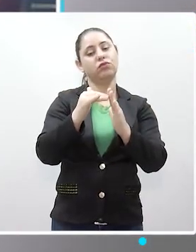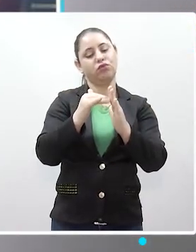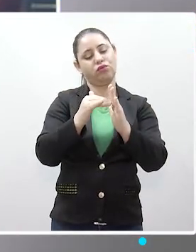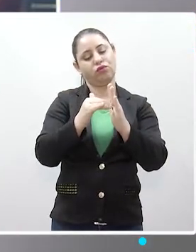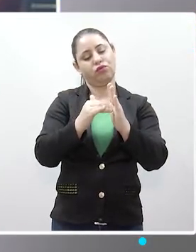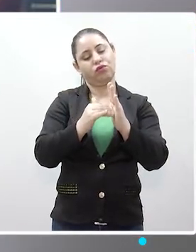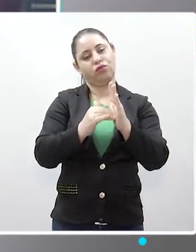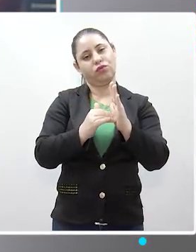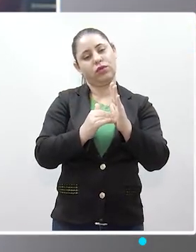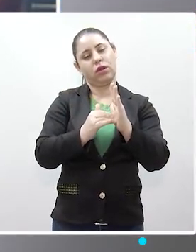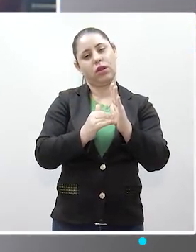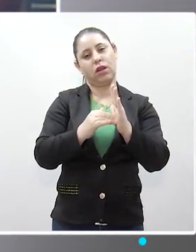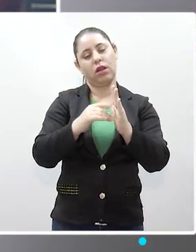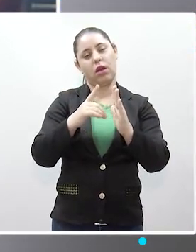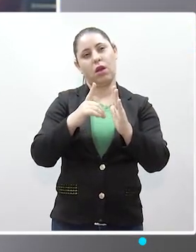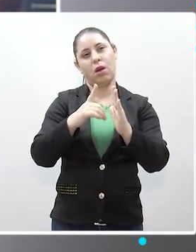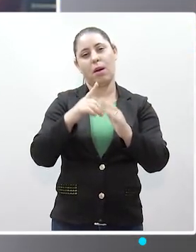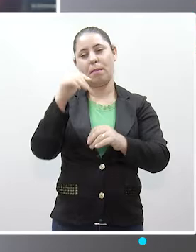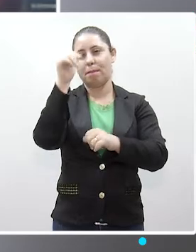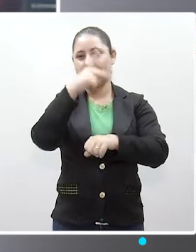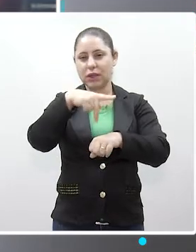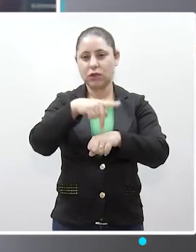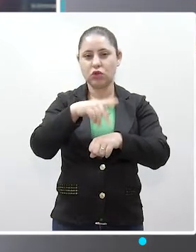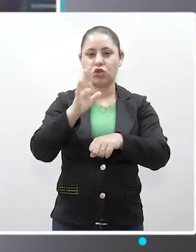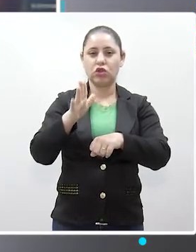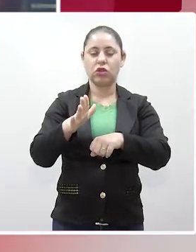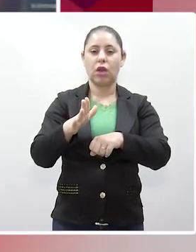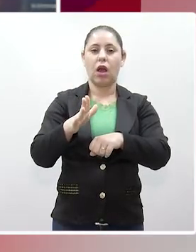queda. Né? O Brasil chegou a ser o epicentro